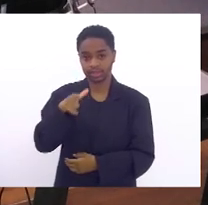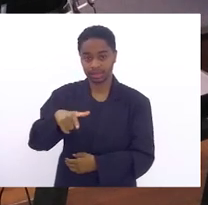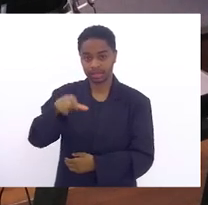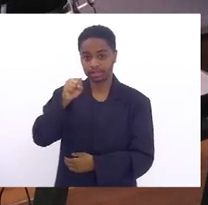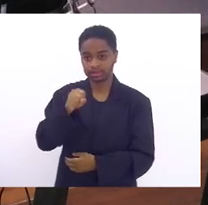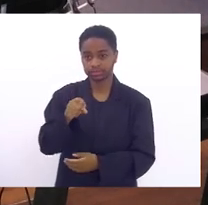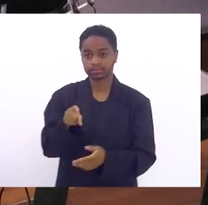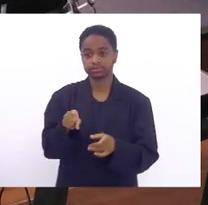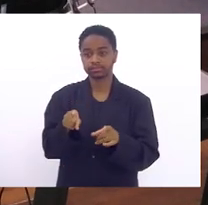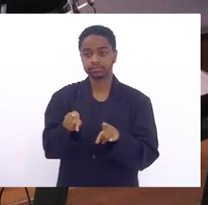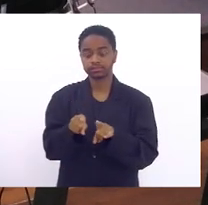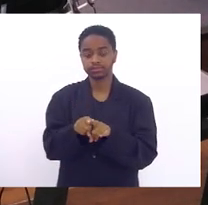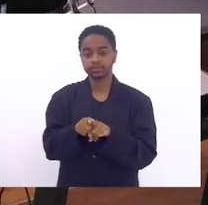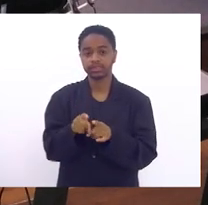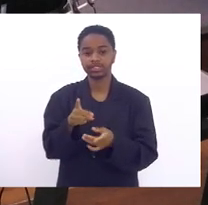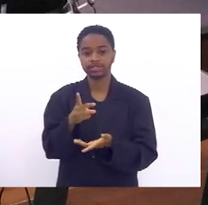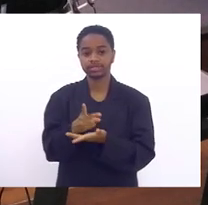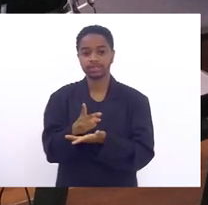sempre